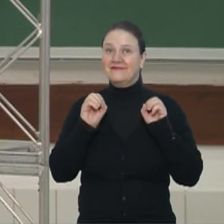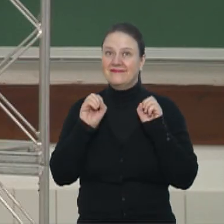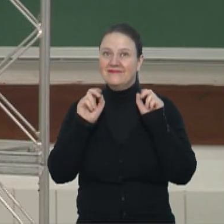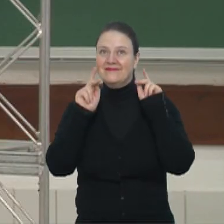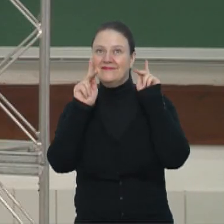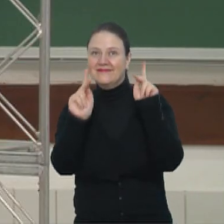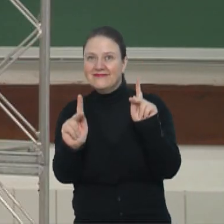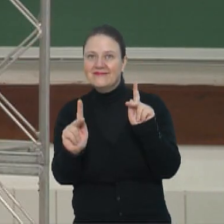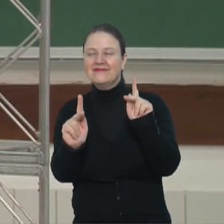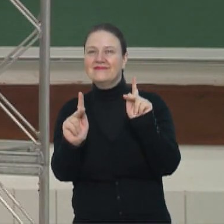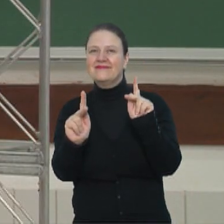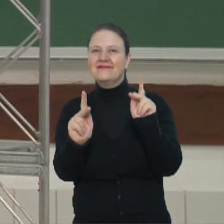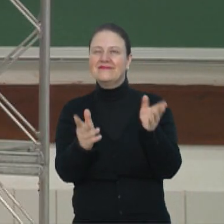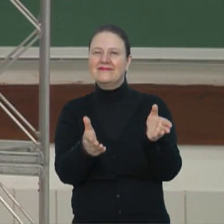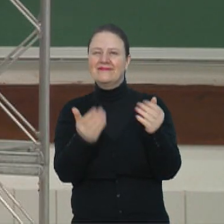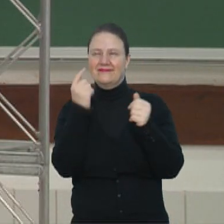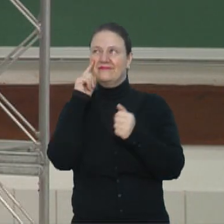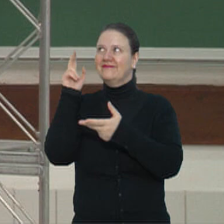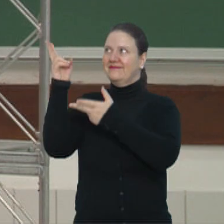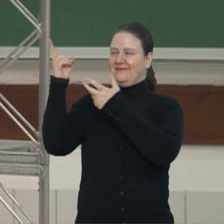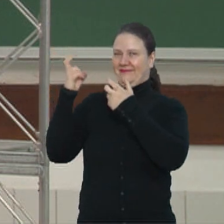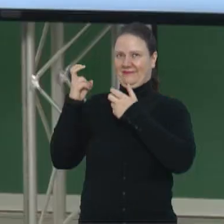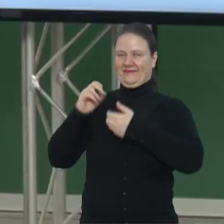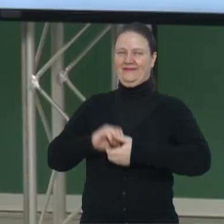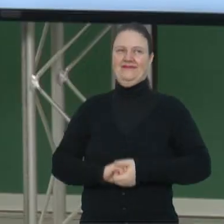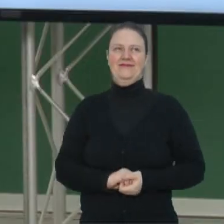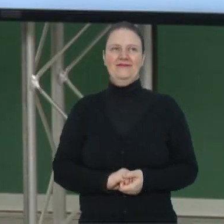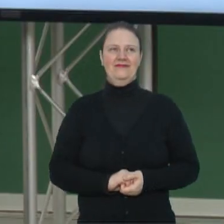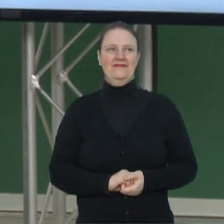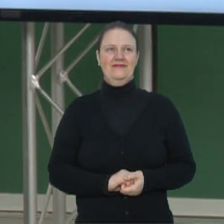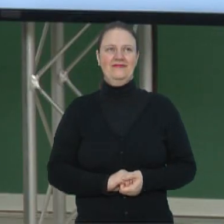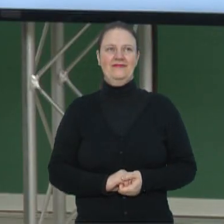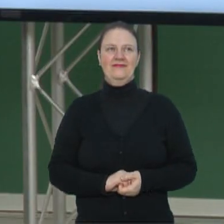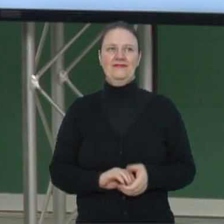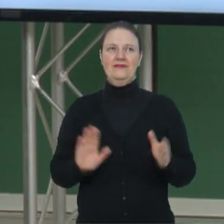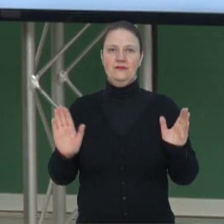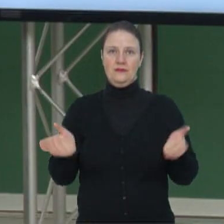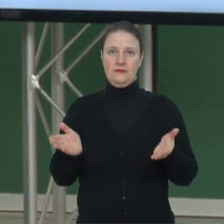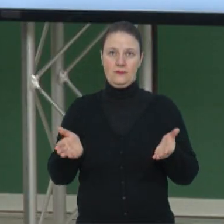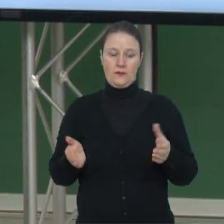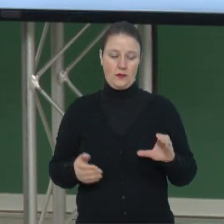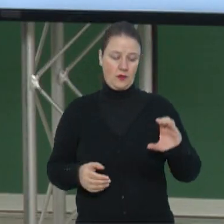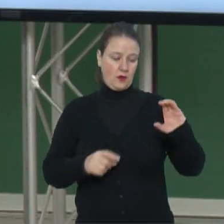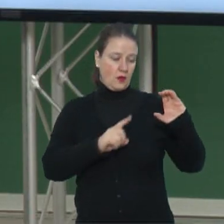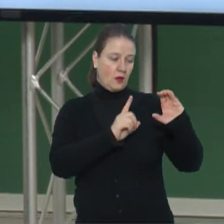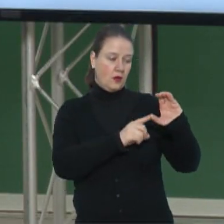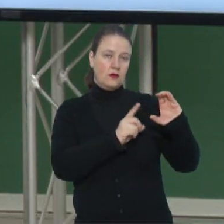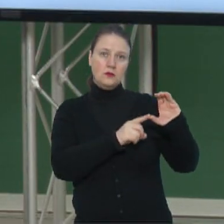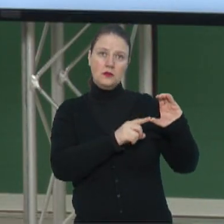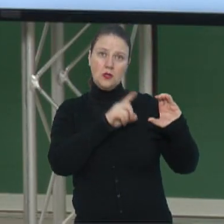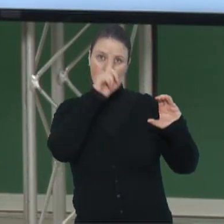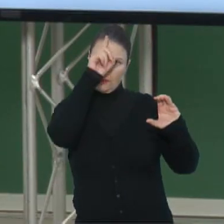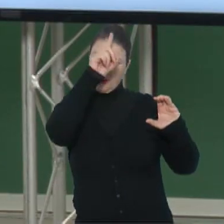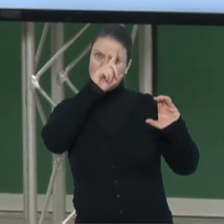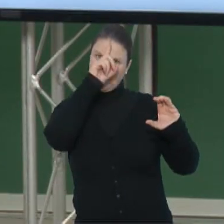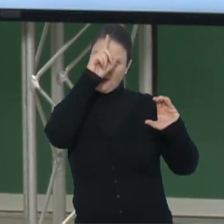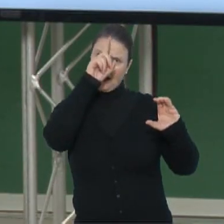Okay, guys, let's check. So, an idea, aqui essa publicidade, né,